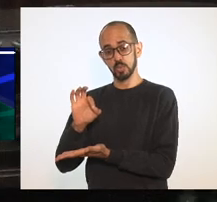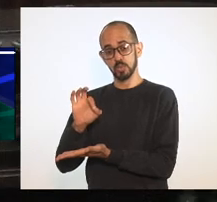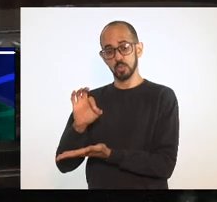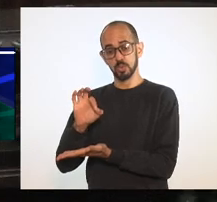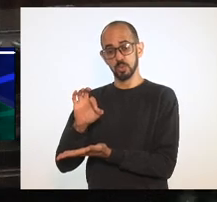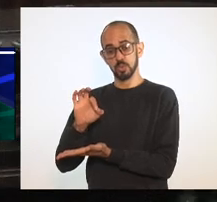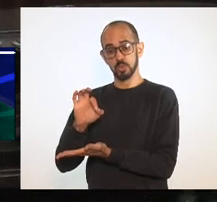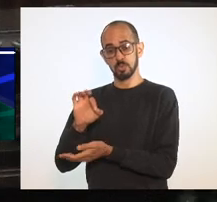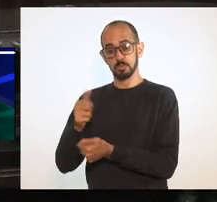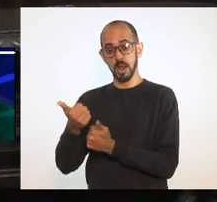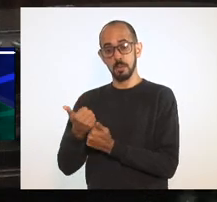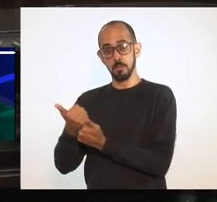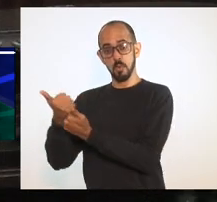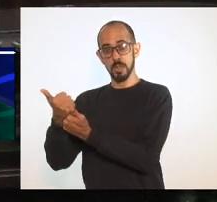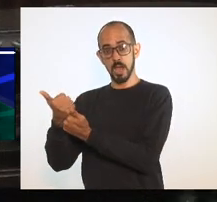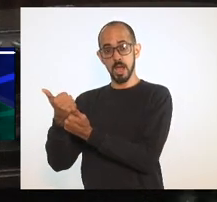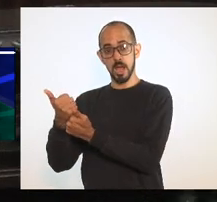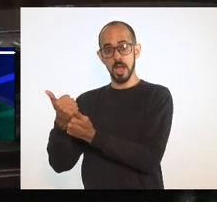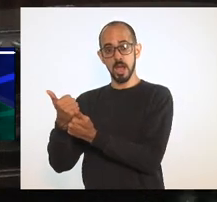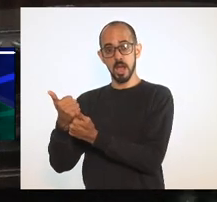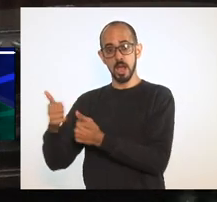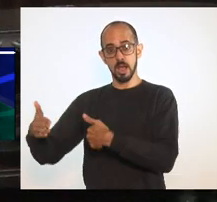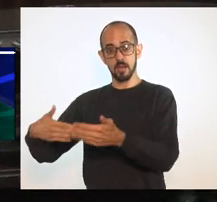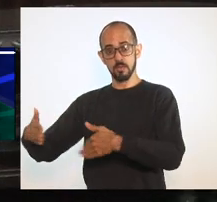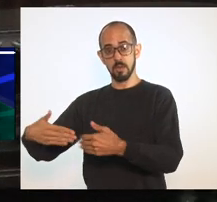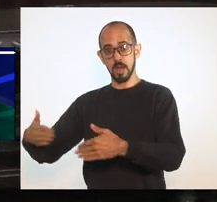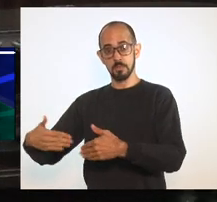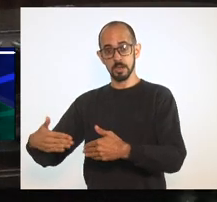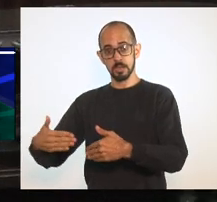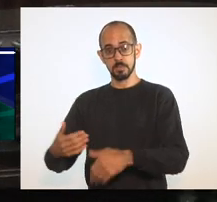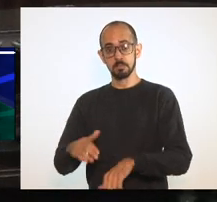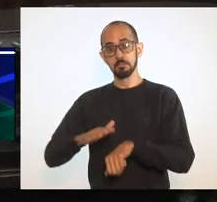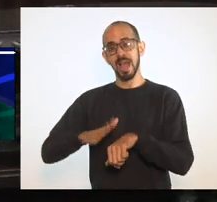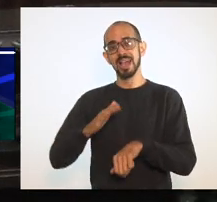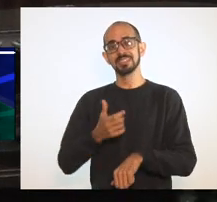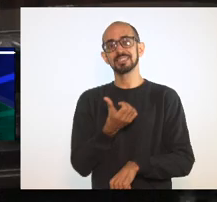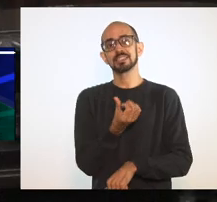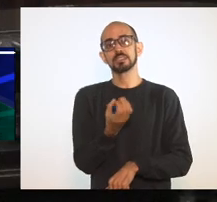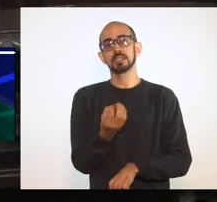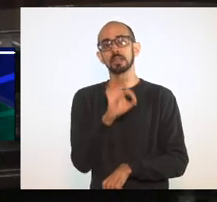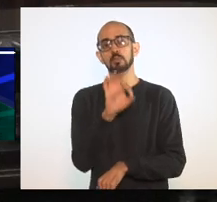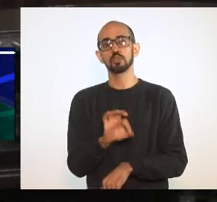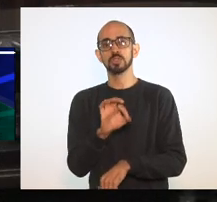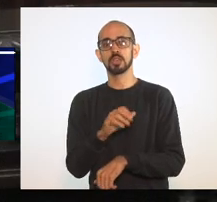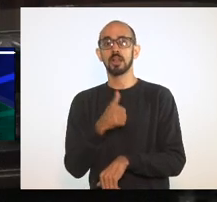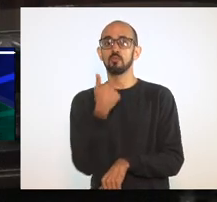indústria. Mais de 60% está fora do Brasil. E a diferença